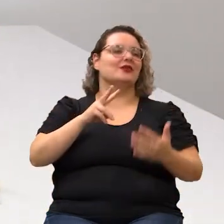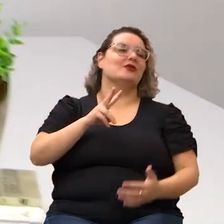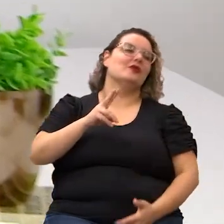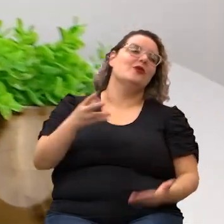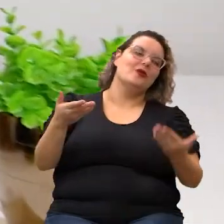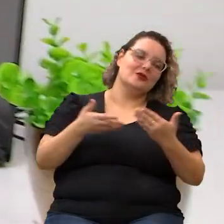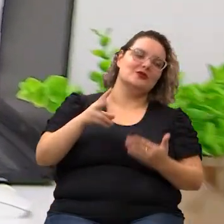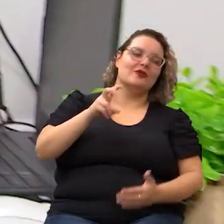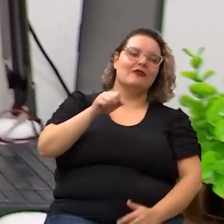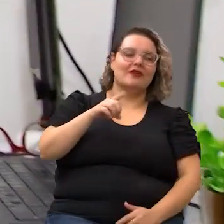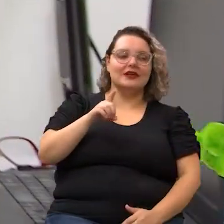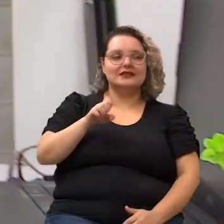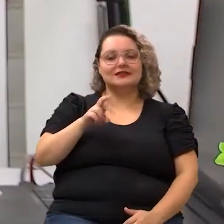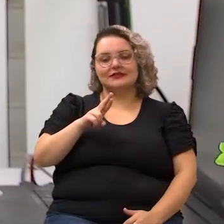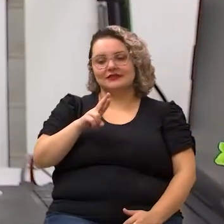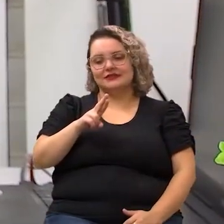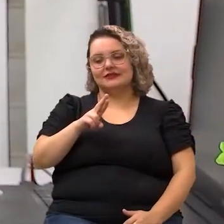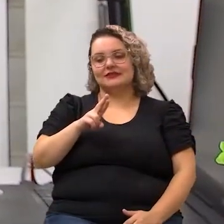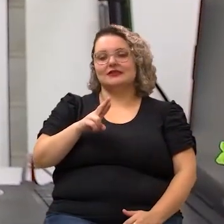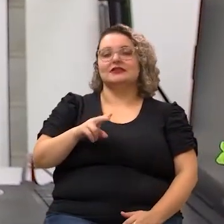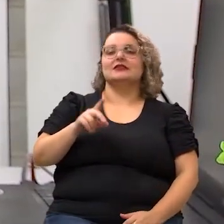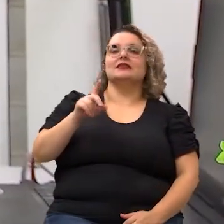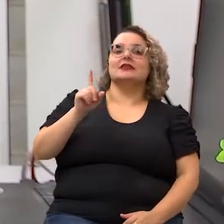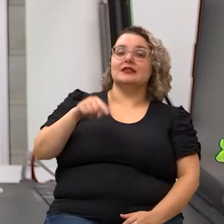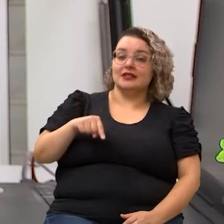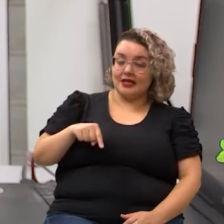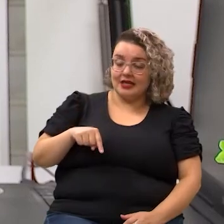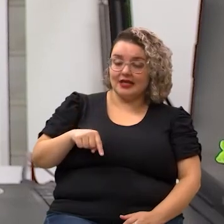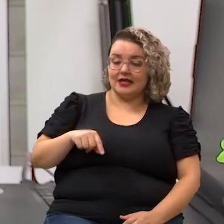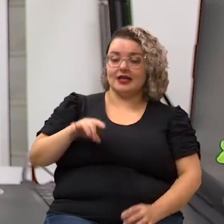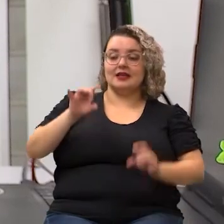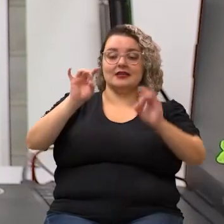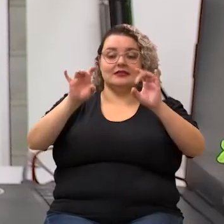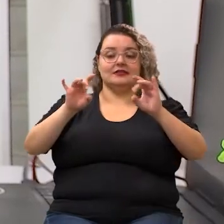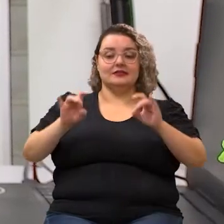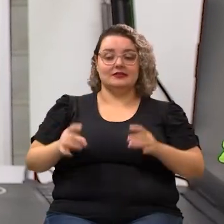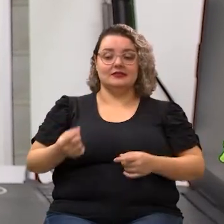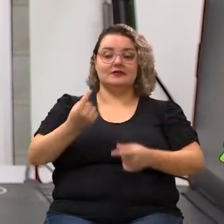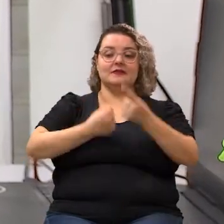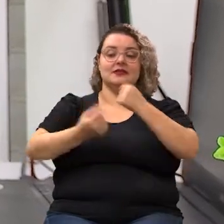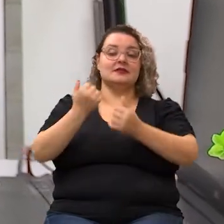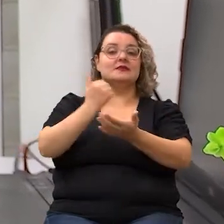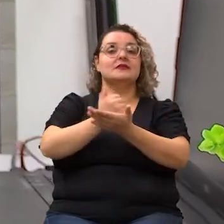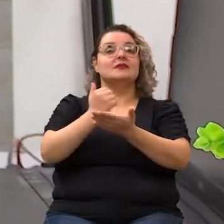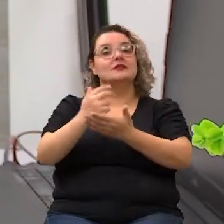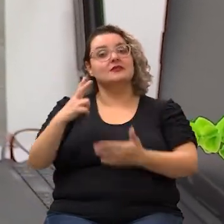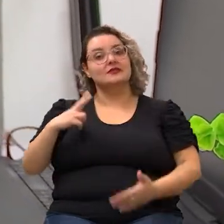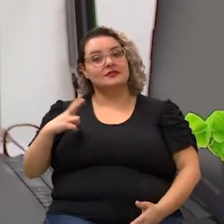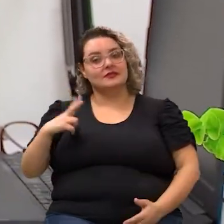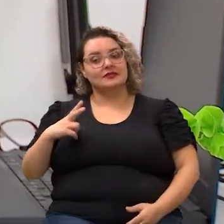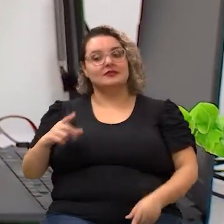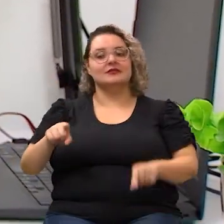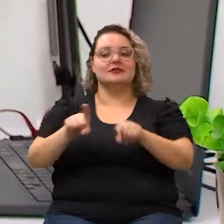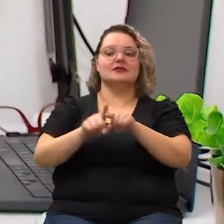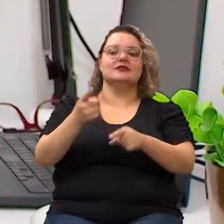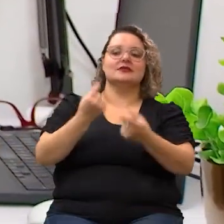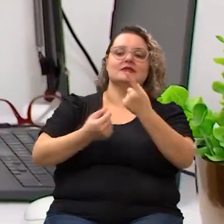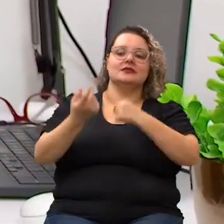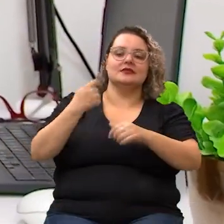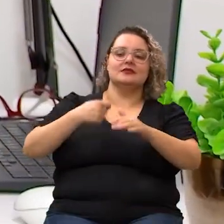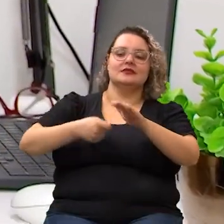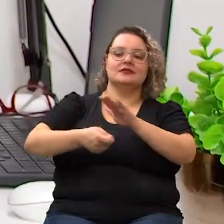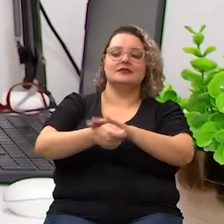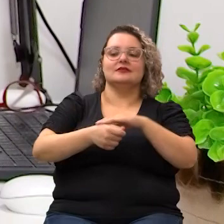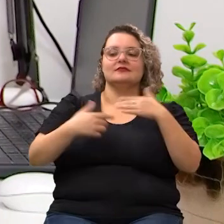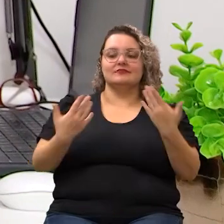conversei então hoje com o Wander Vicente, que ele é especialista em finanças pessoais e